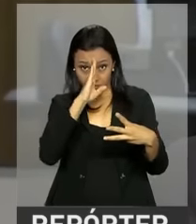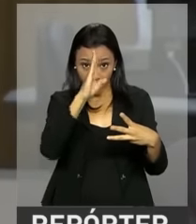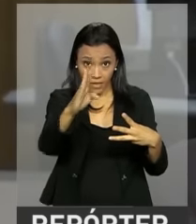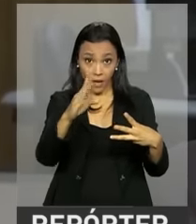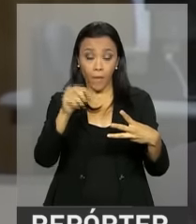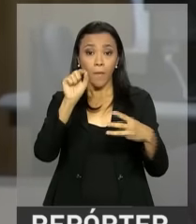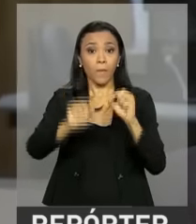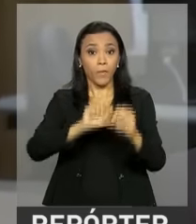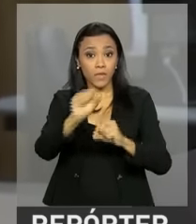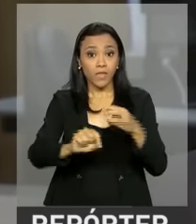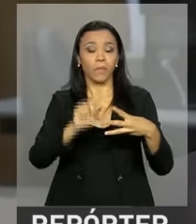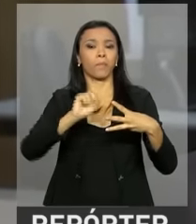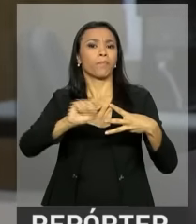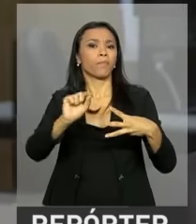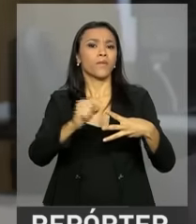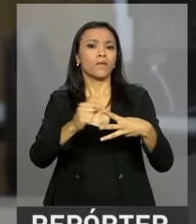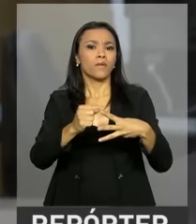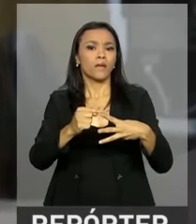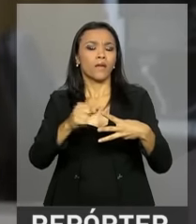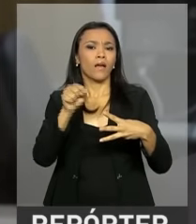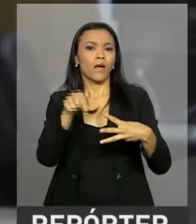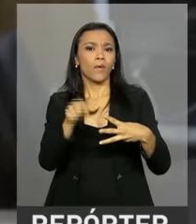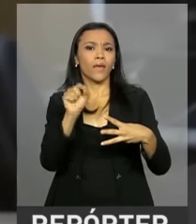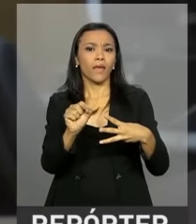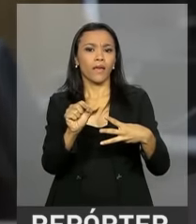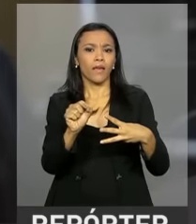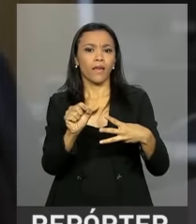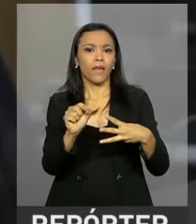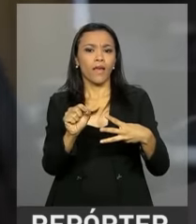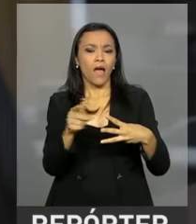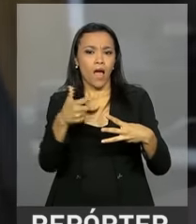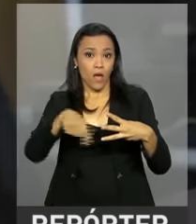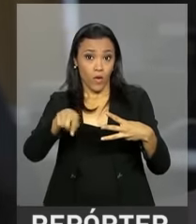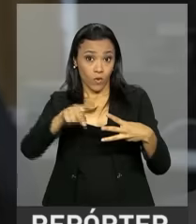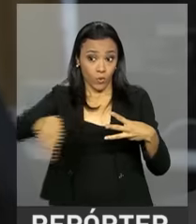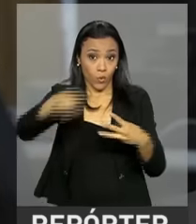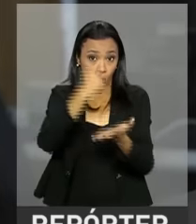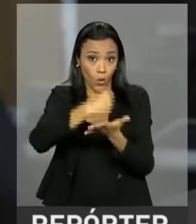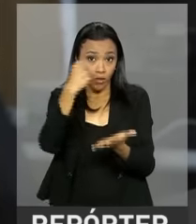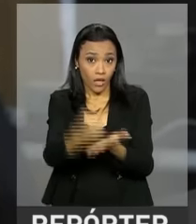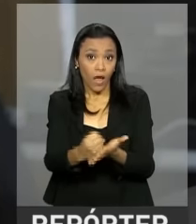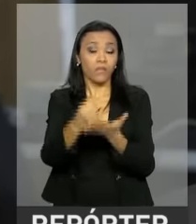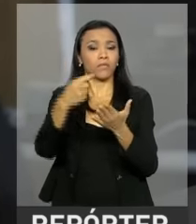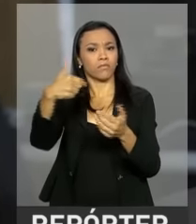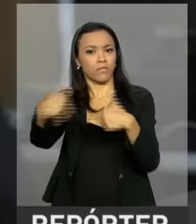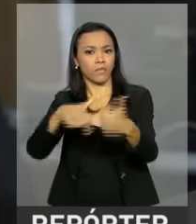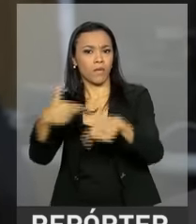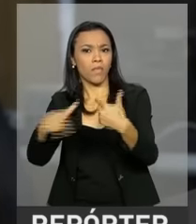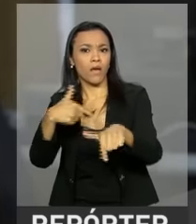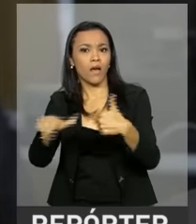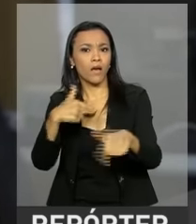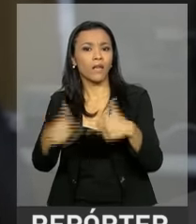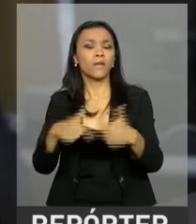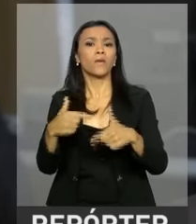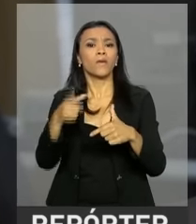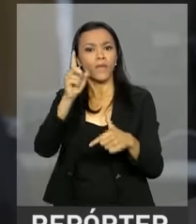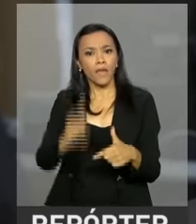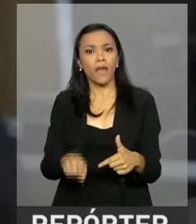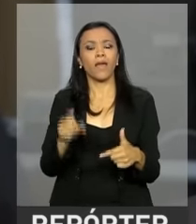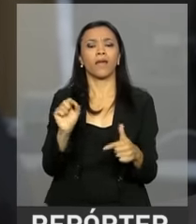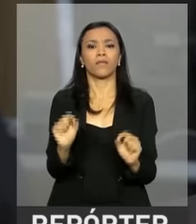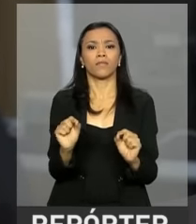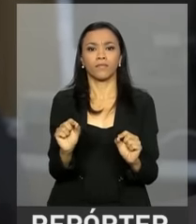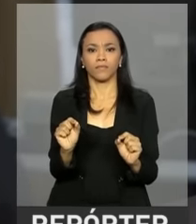trazer segurança jurídica para que a leitura do contrato de trabalho que é feita pelo